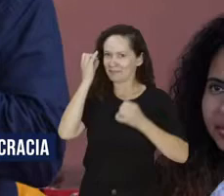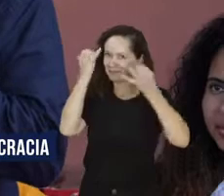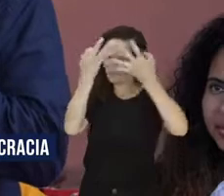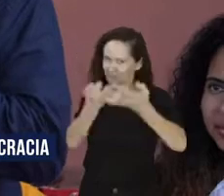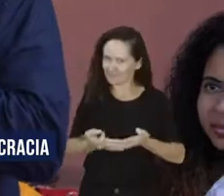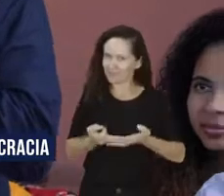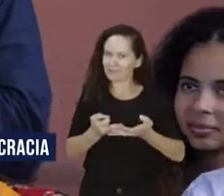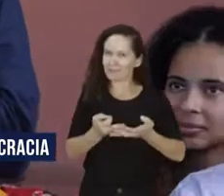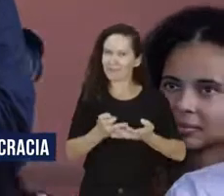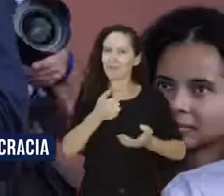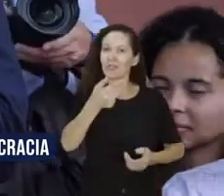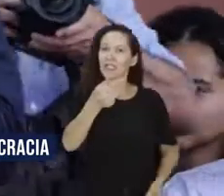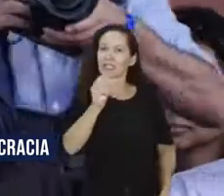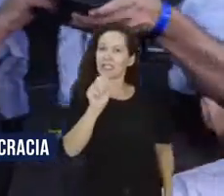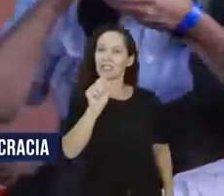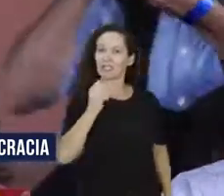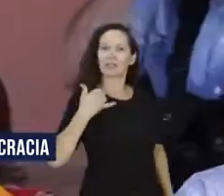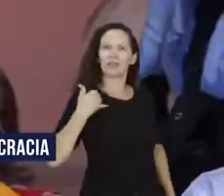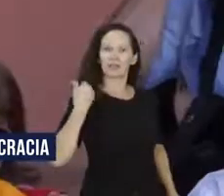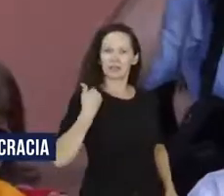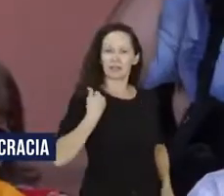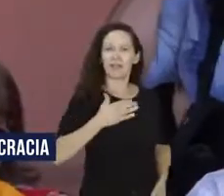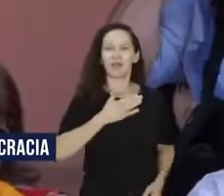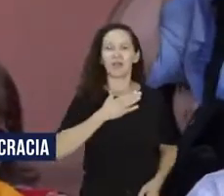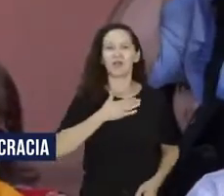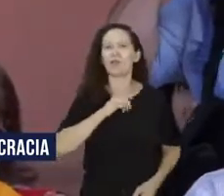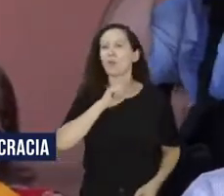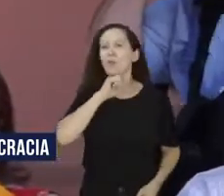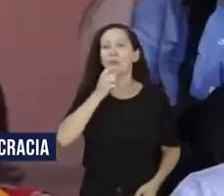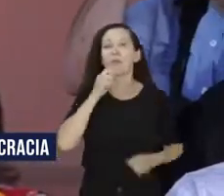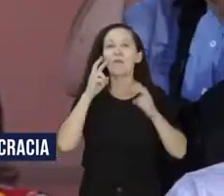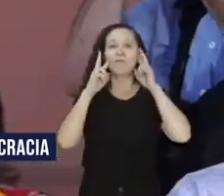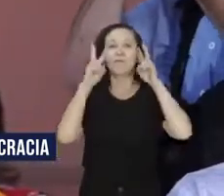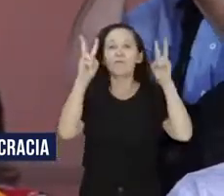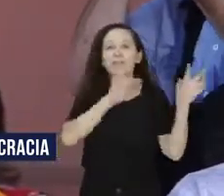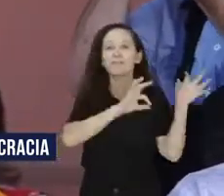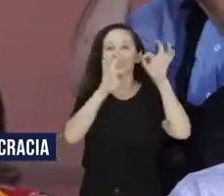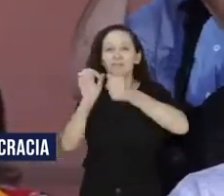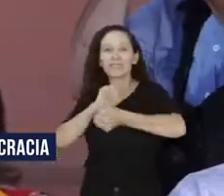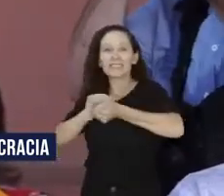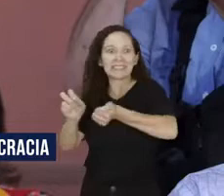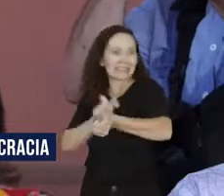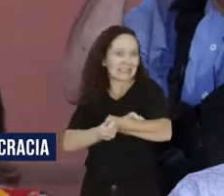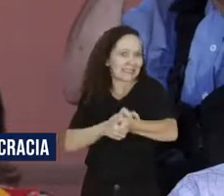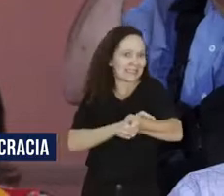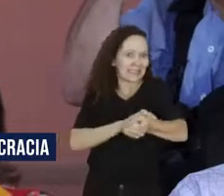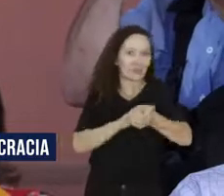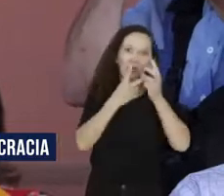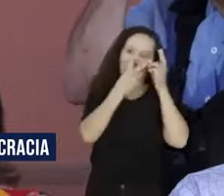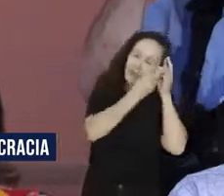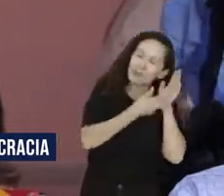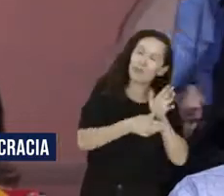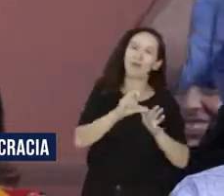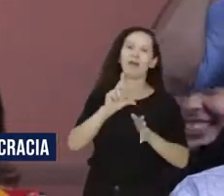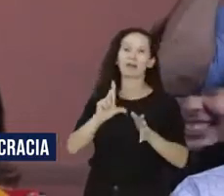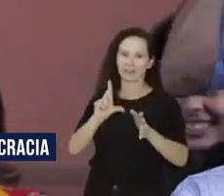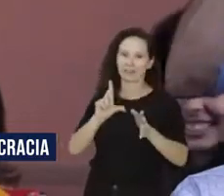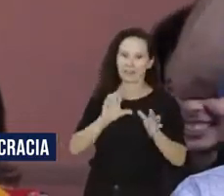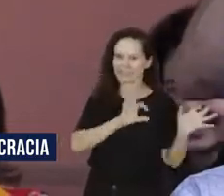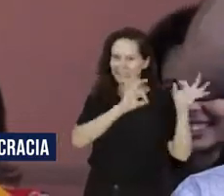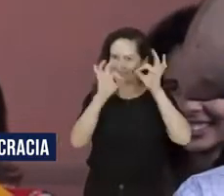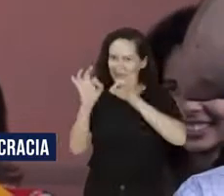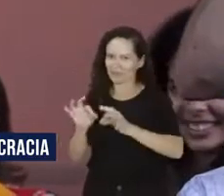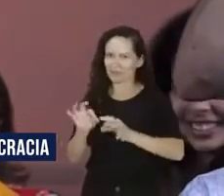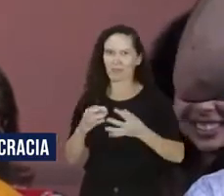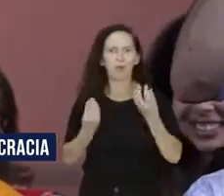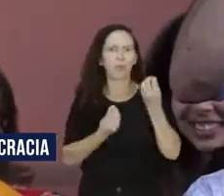anos de idade, eu não consegui ver o jogo do Corinthians de raiva, eu fui dormir mais cedo. Porque não é possível